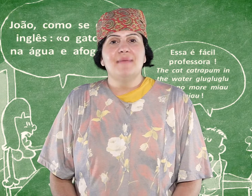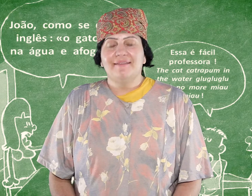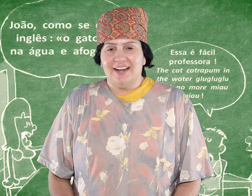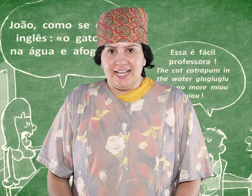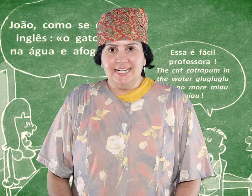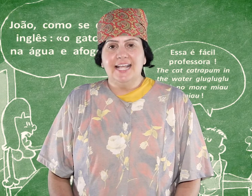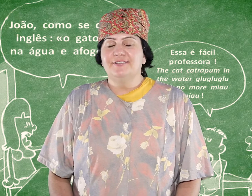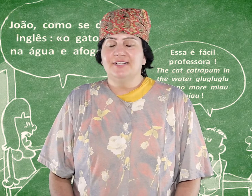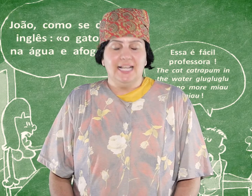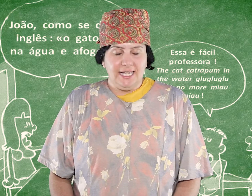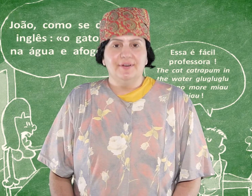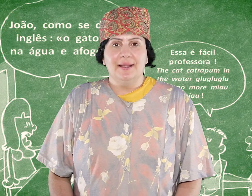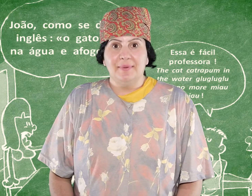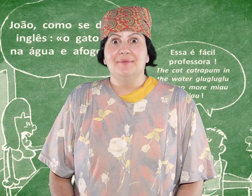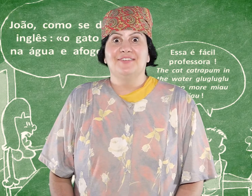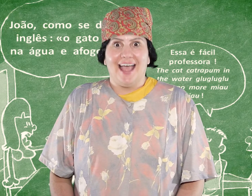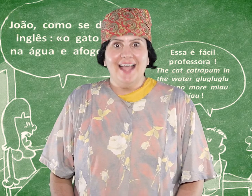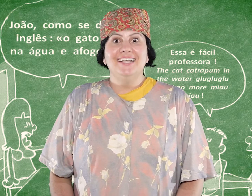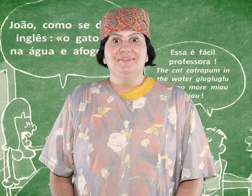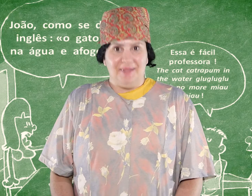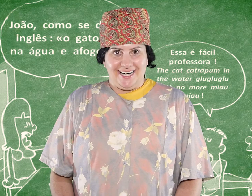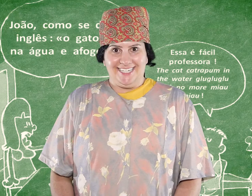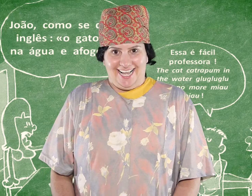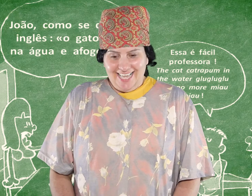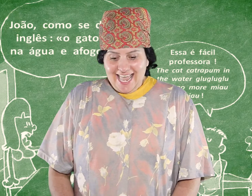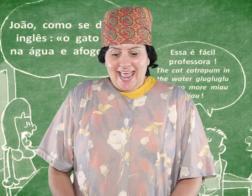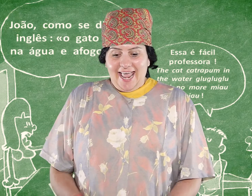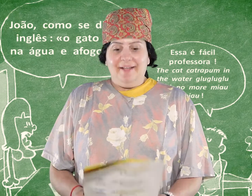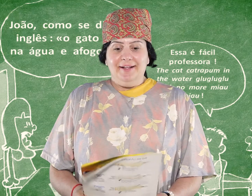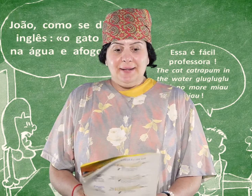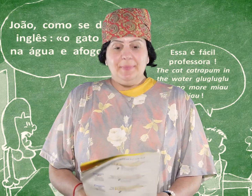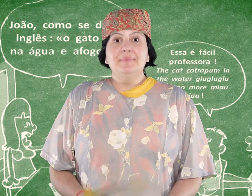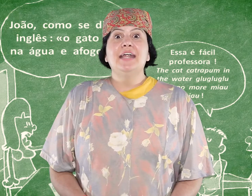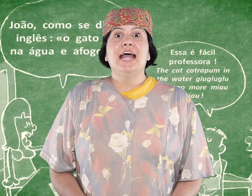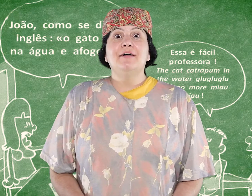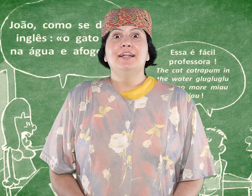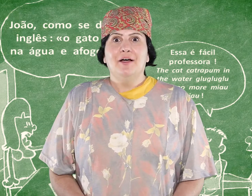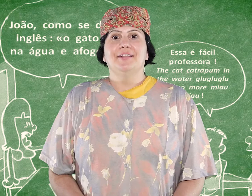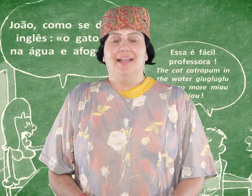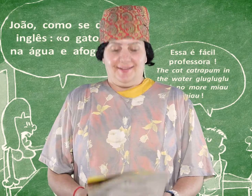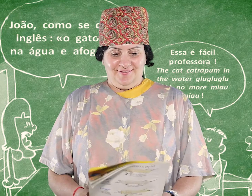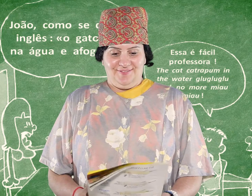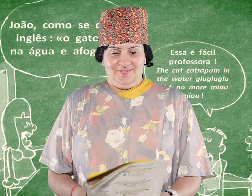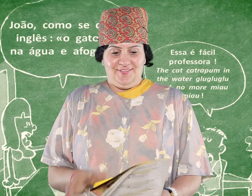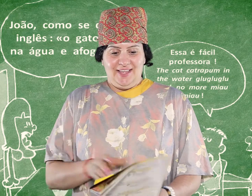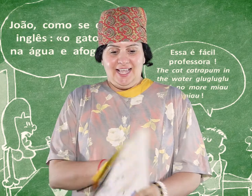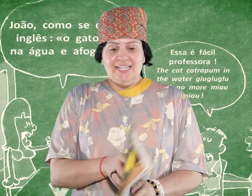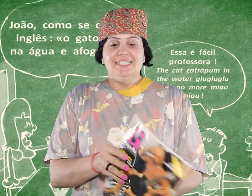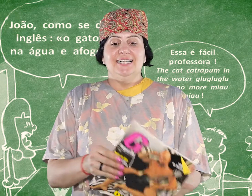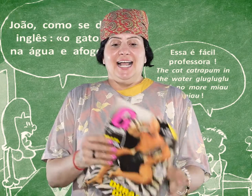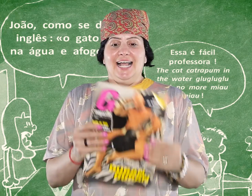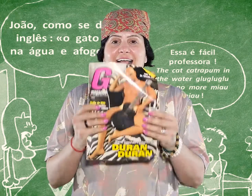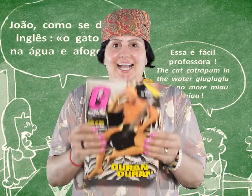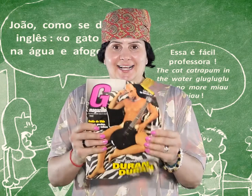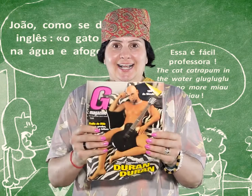aprender demais falar inglês, outra língua, né? Para ficar esperta. Primeira aula nossa.